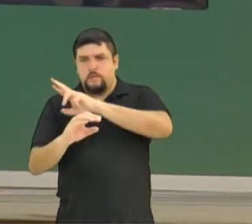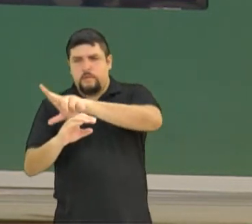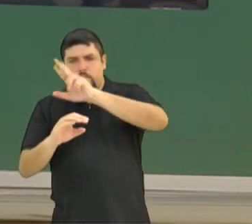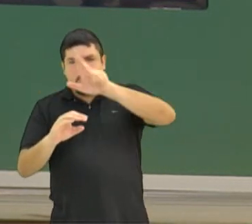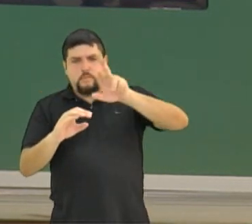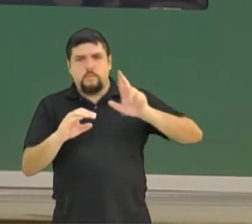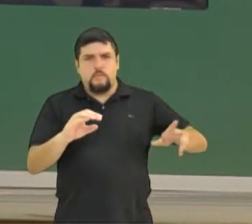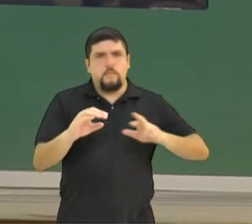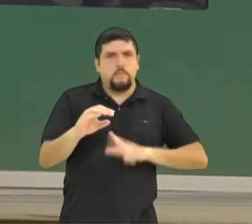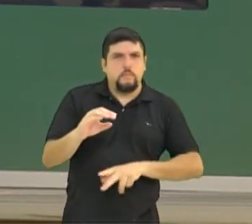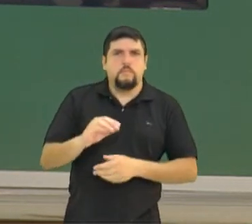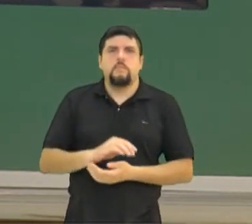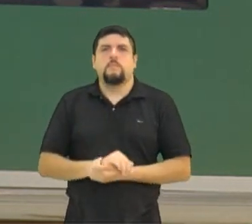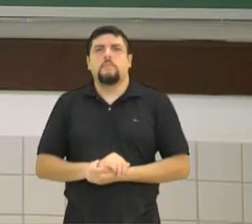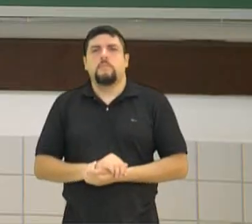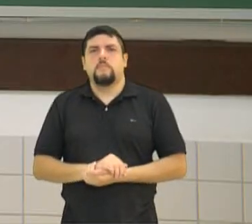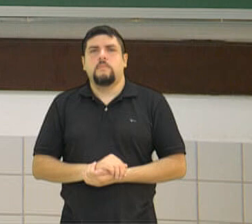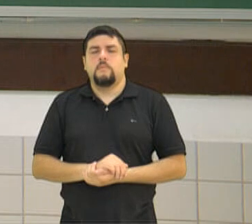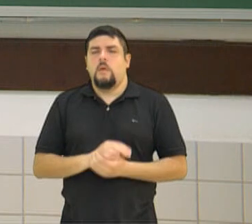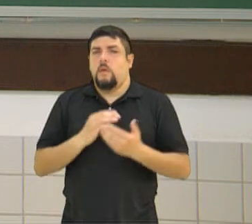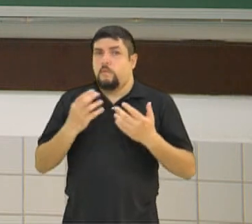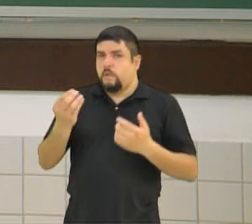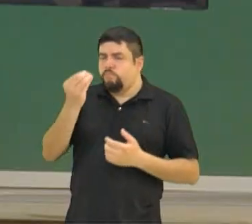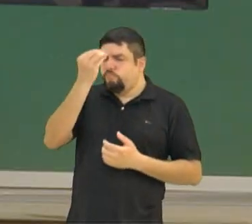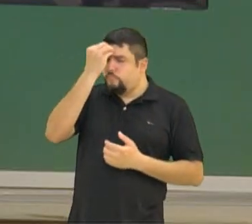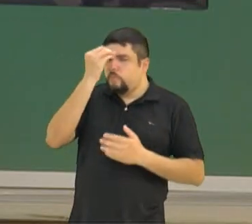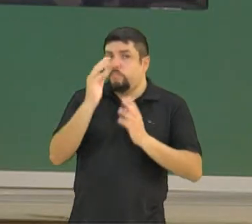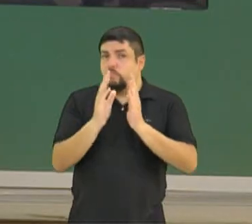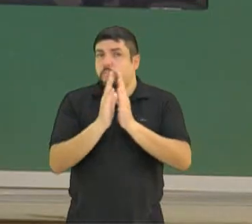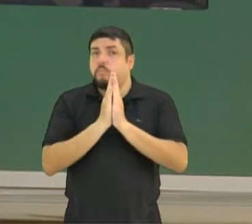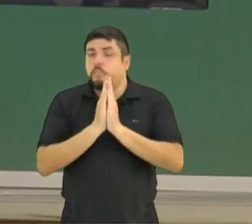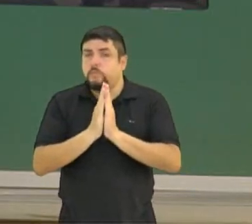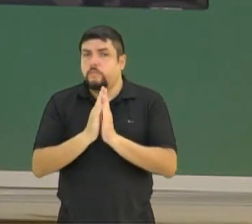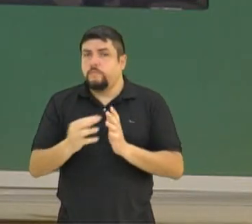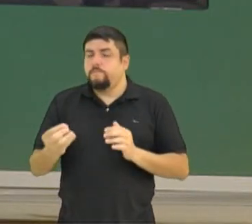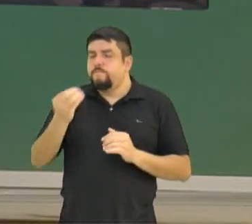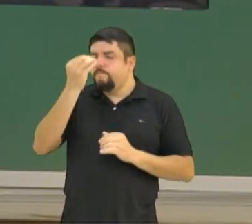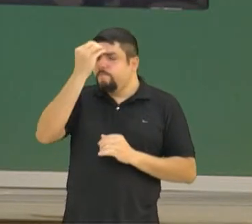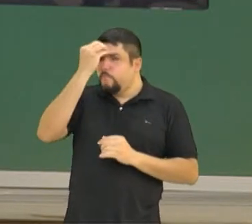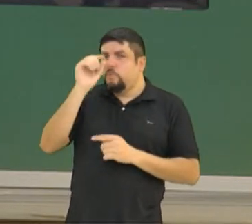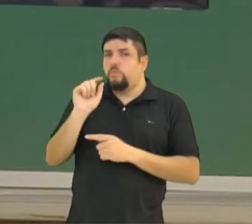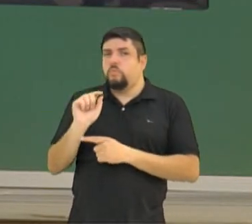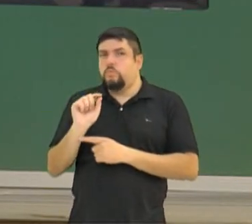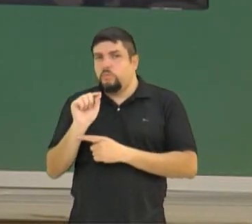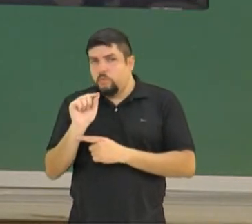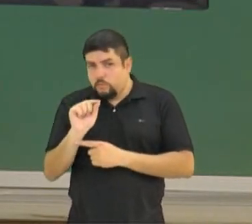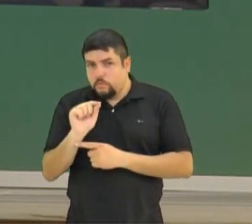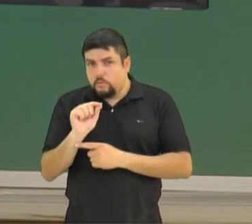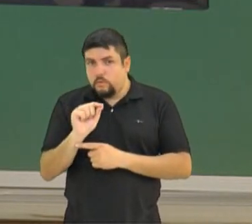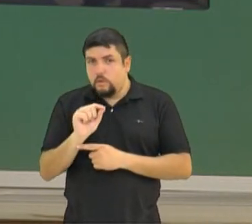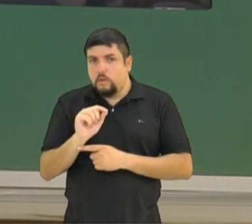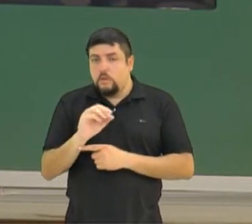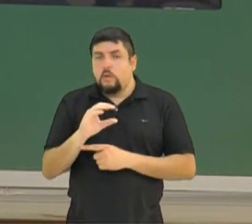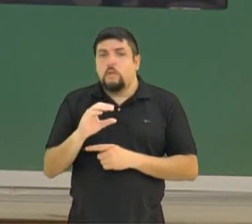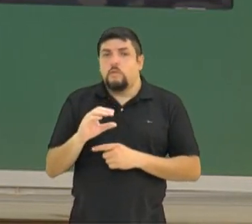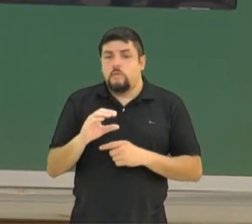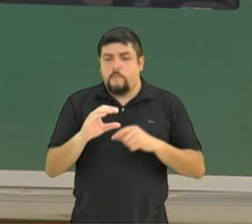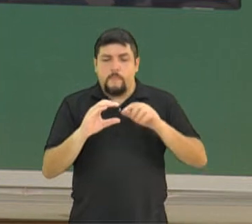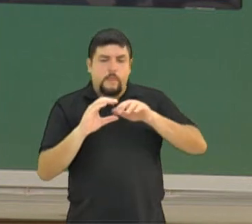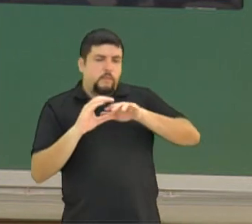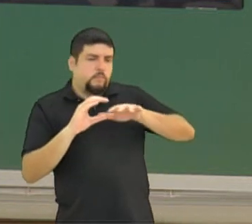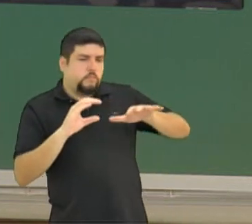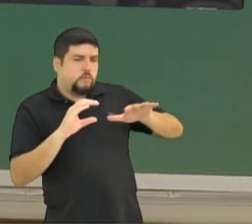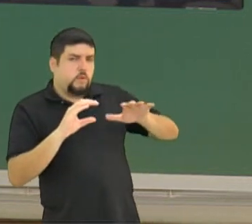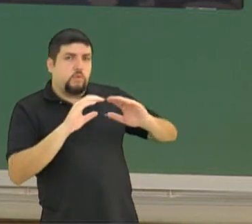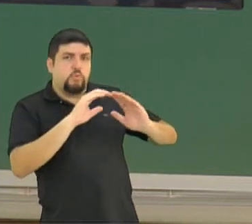Certo? Lembrando, pelo amor de Deus, lembrando que é tudo que tem para um lado, tudo